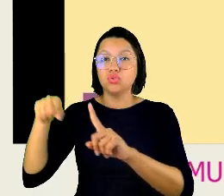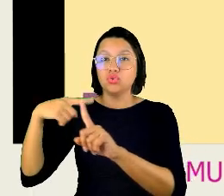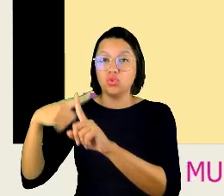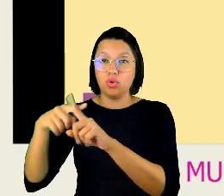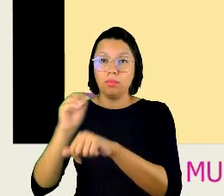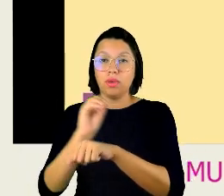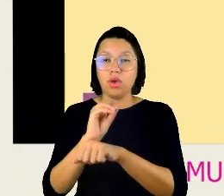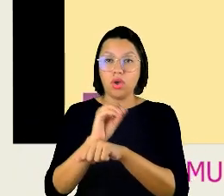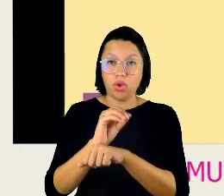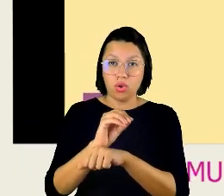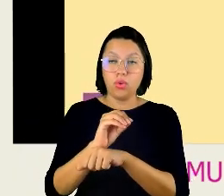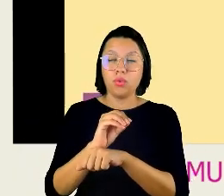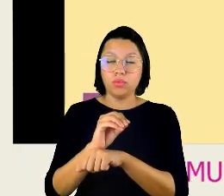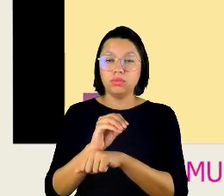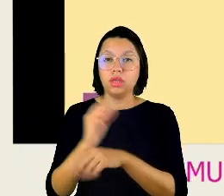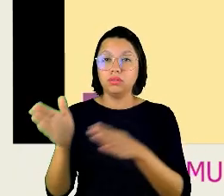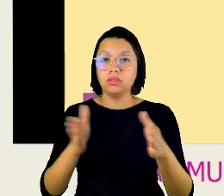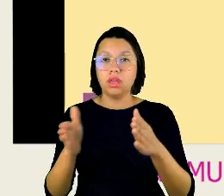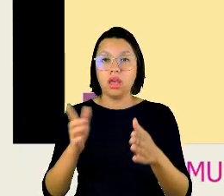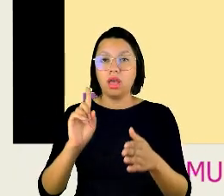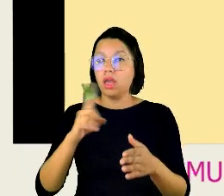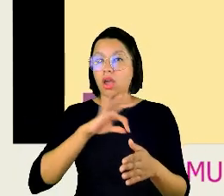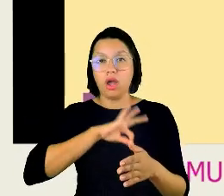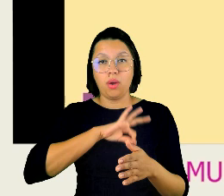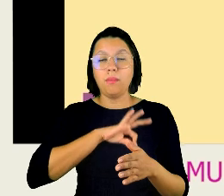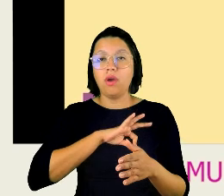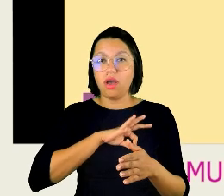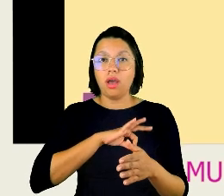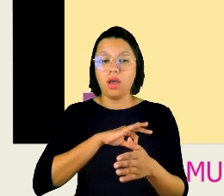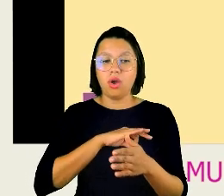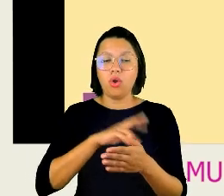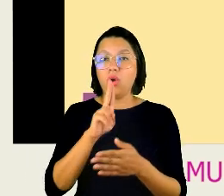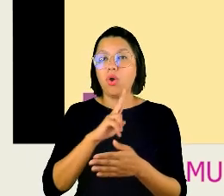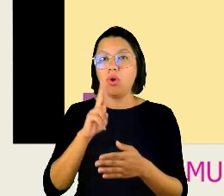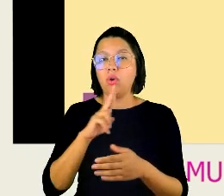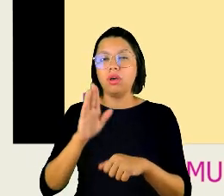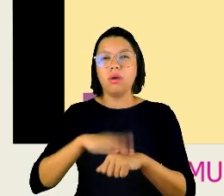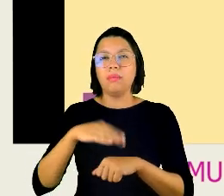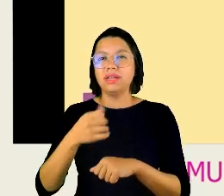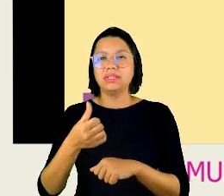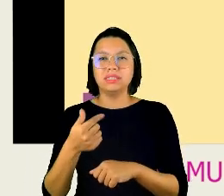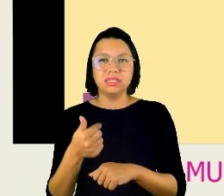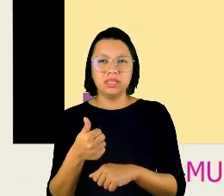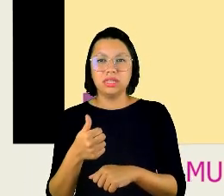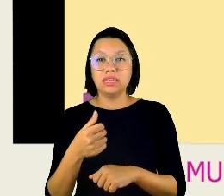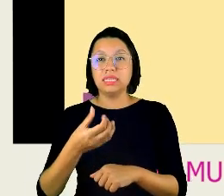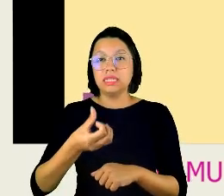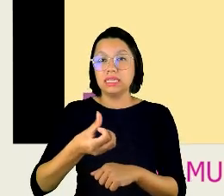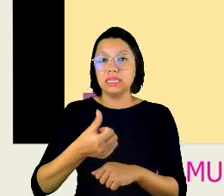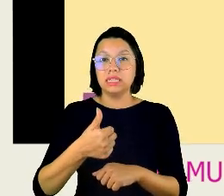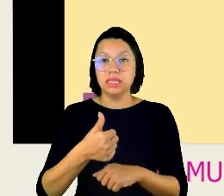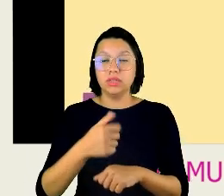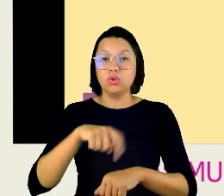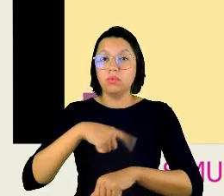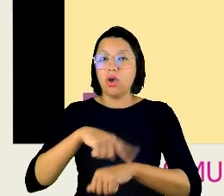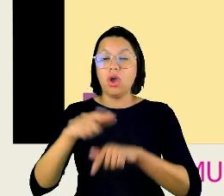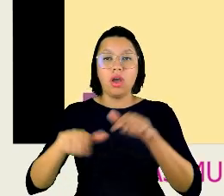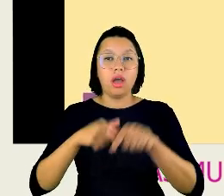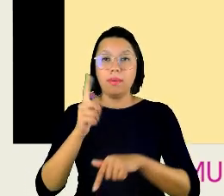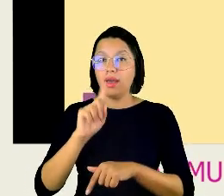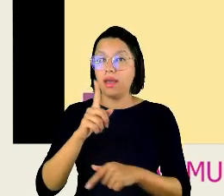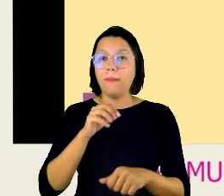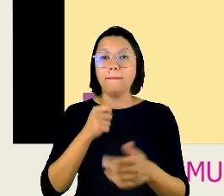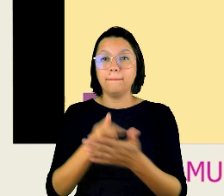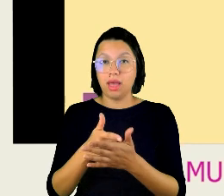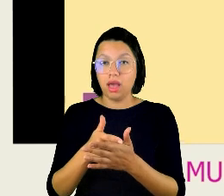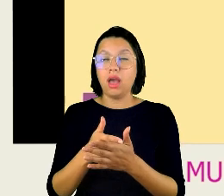cuidado não remunerado, e gastam, em média, mais de 61 horas por semana em trabalhos não remunerados no